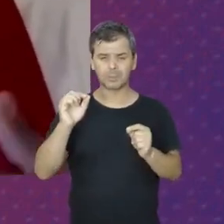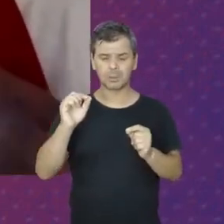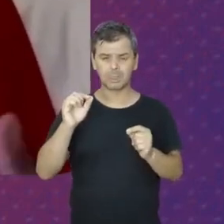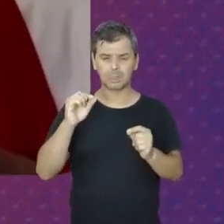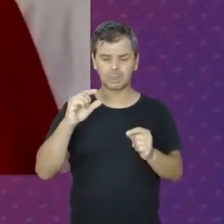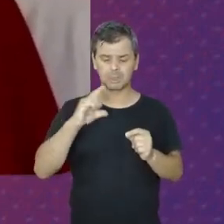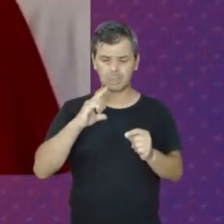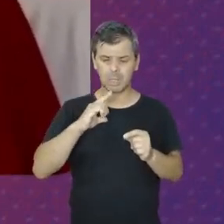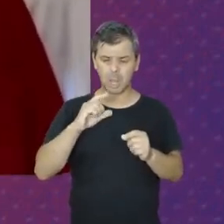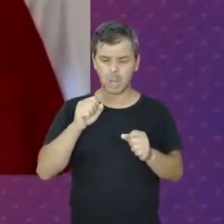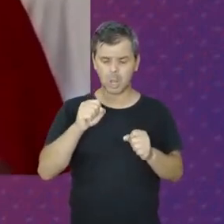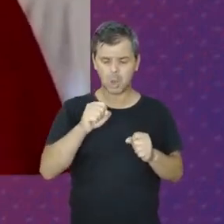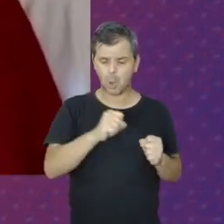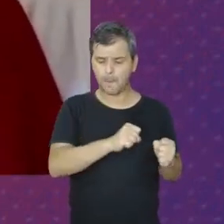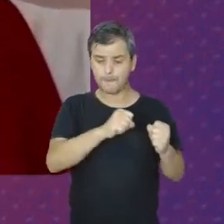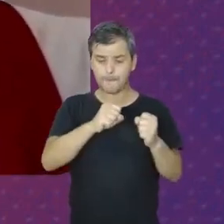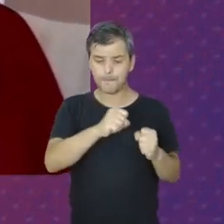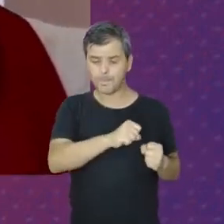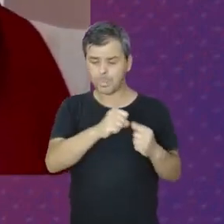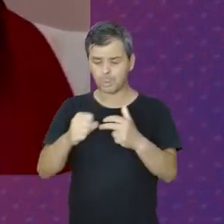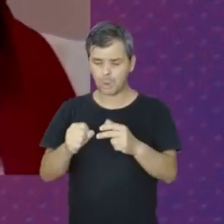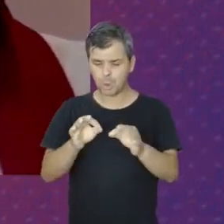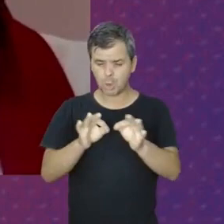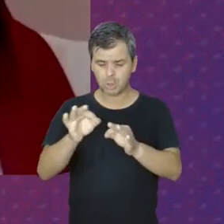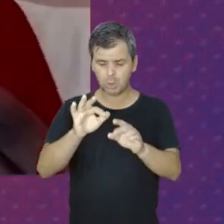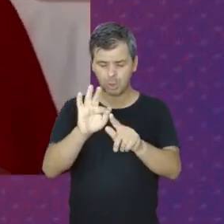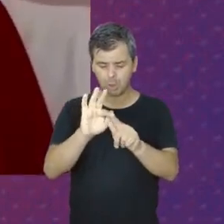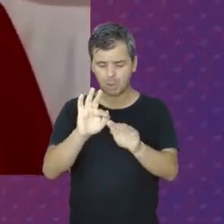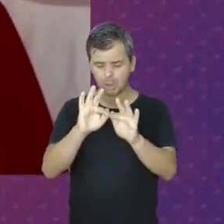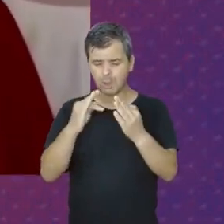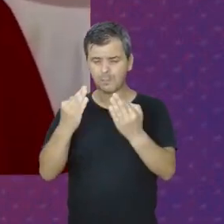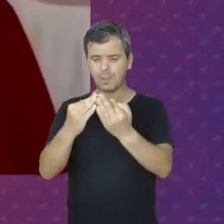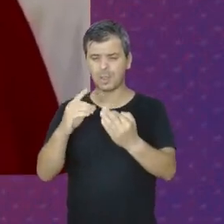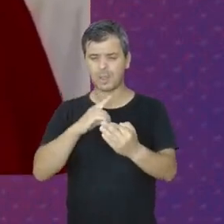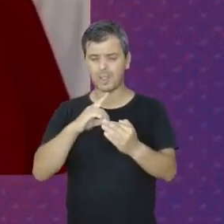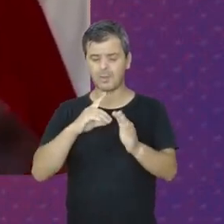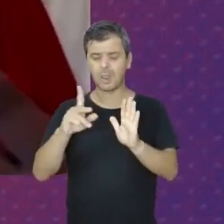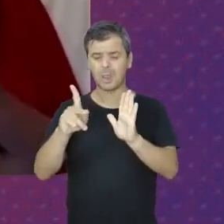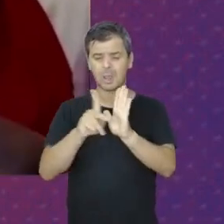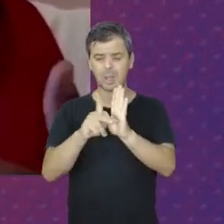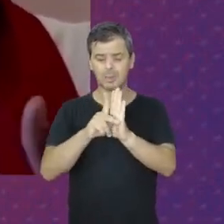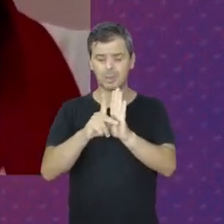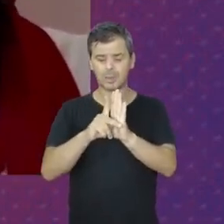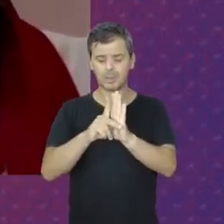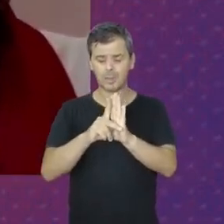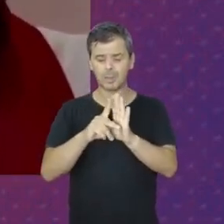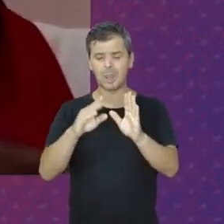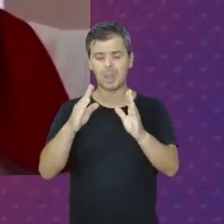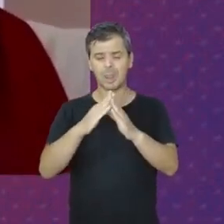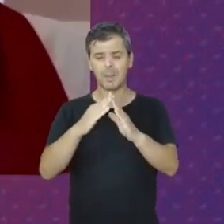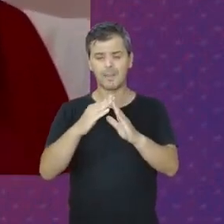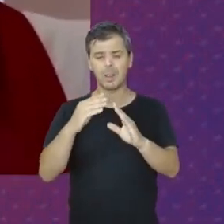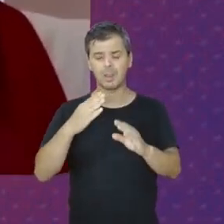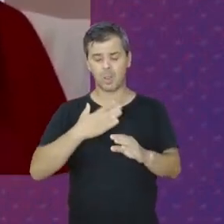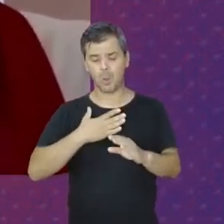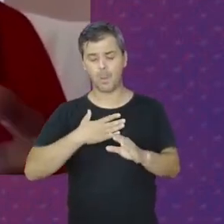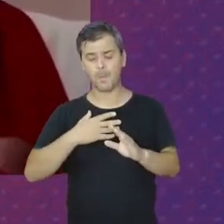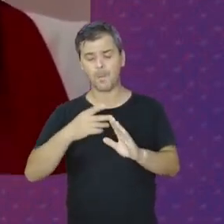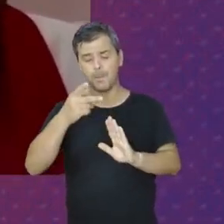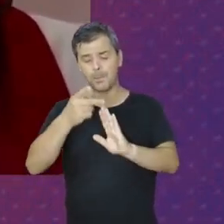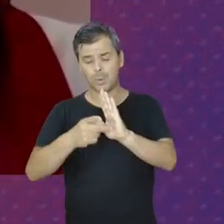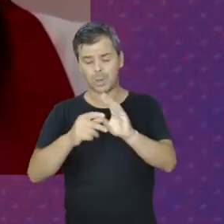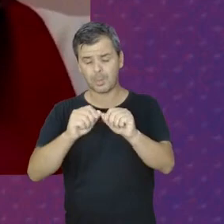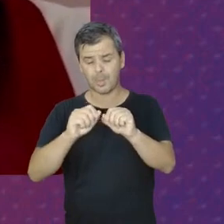o poder da organização da família, terem as suas casas próprias. Então, o programa Minha Casa Minha